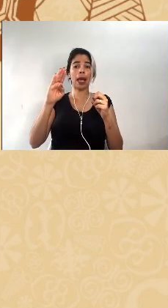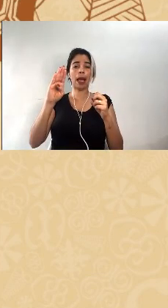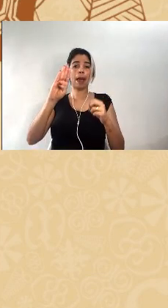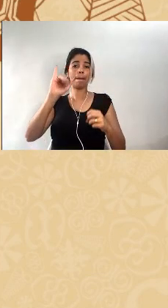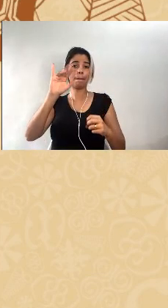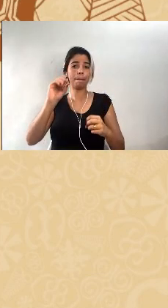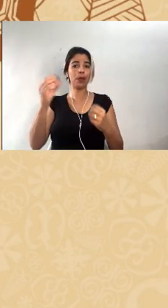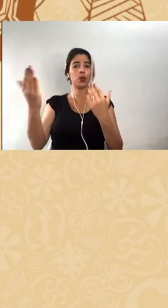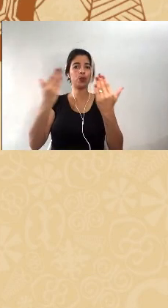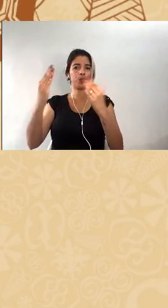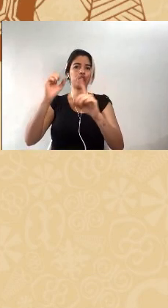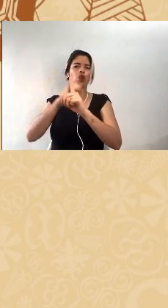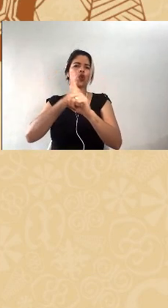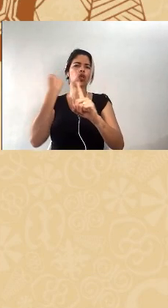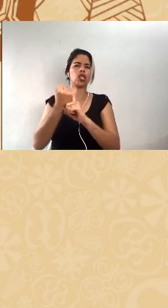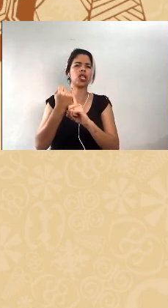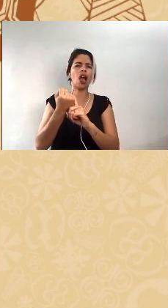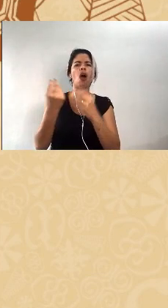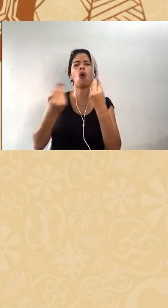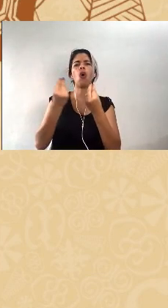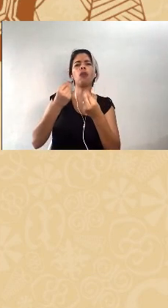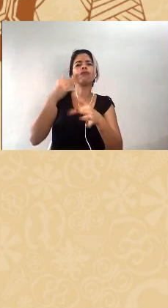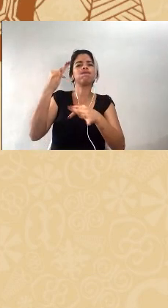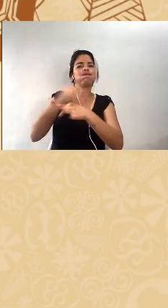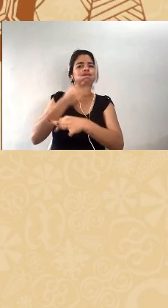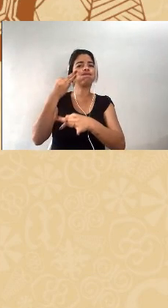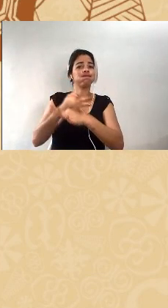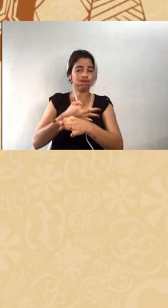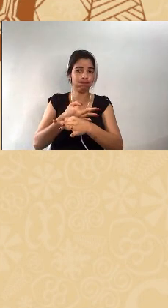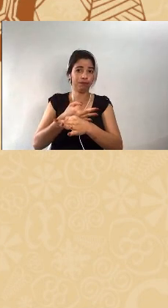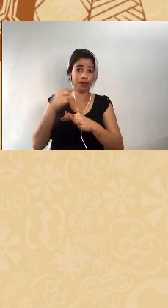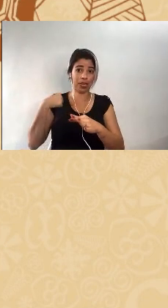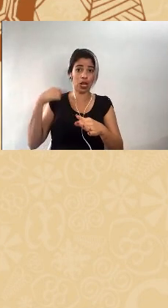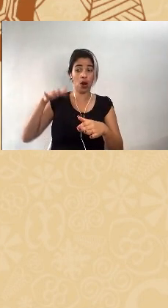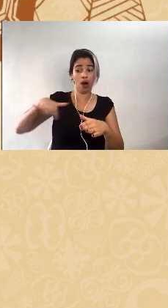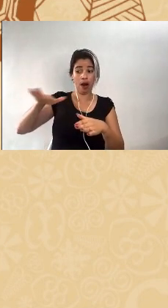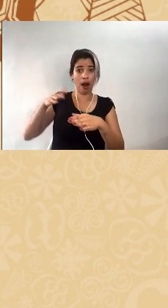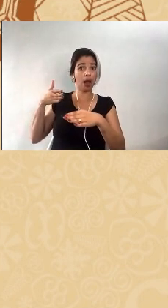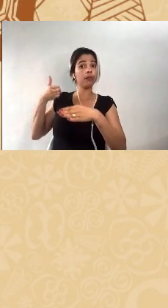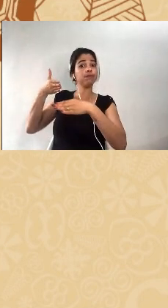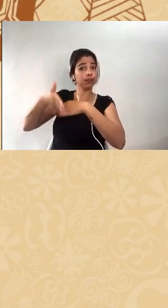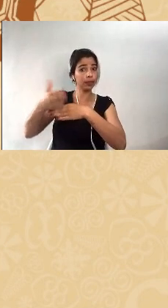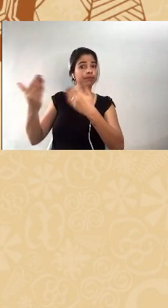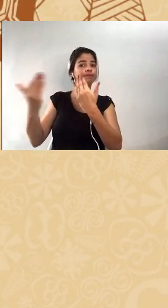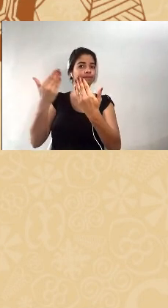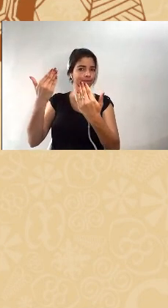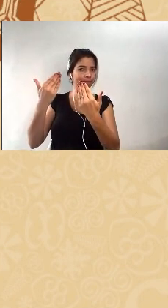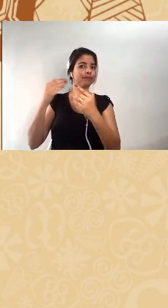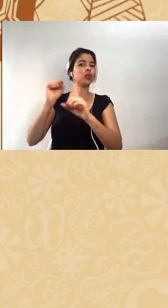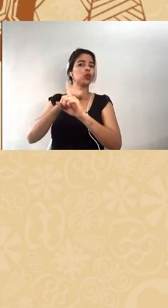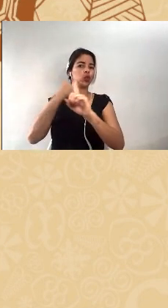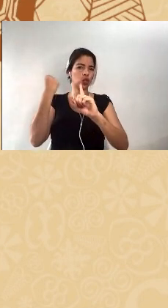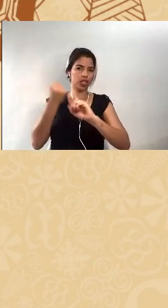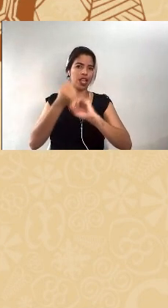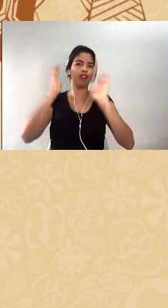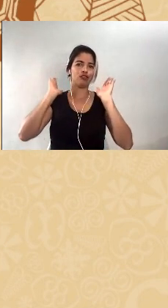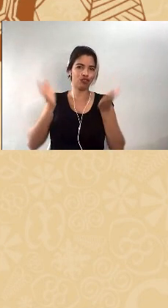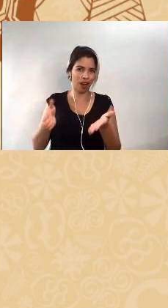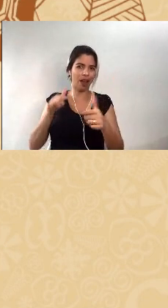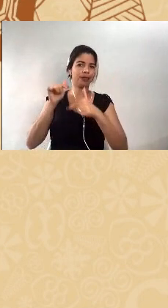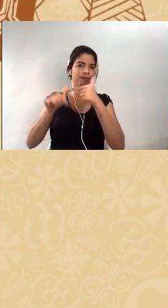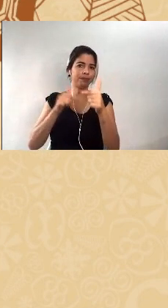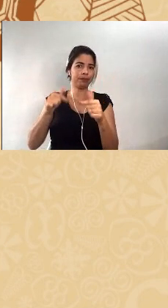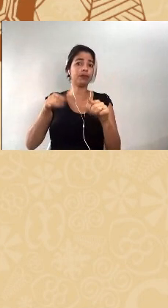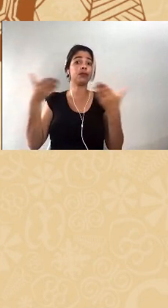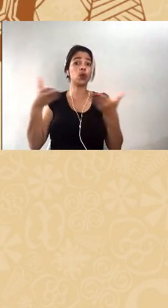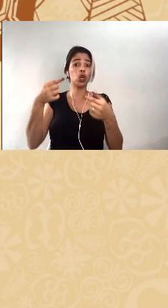sobre as formas de resistência e de enfrentamento. Então, eu estou nesse campo da psicologia social, como a Eliane já me apresentou, e quando a gente vai